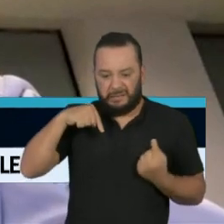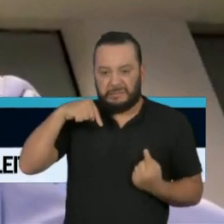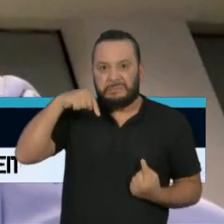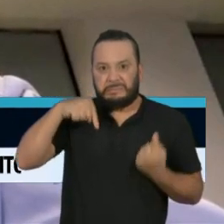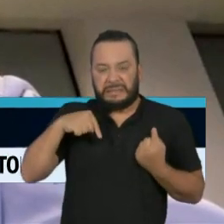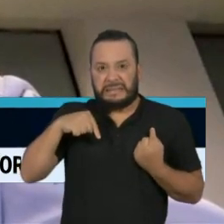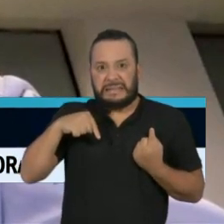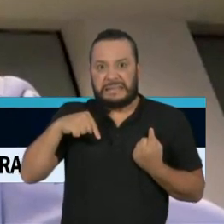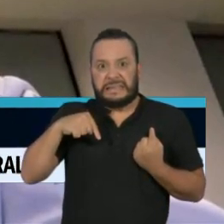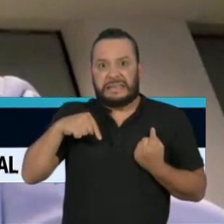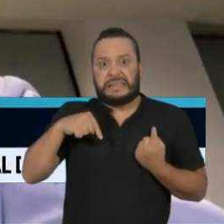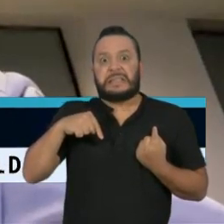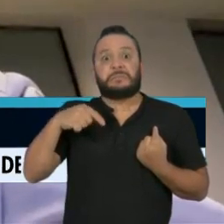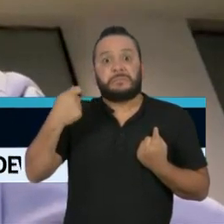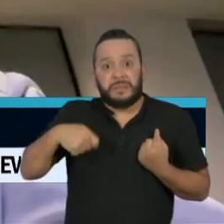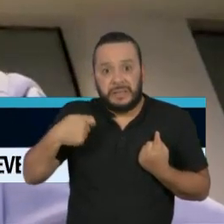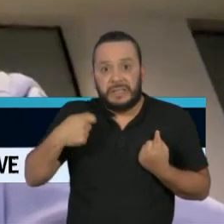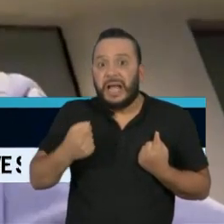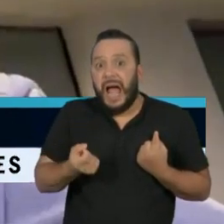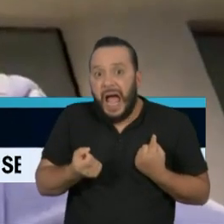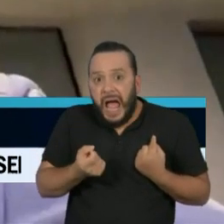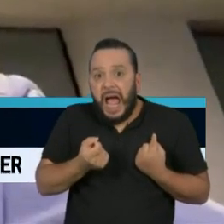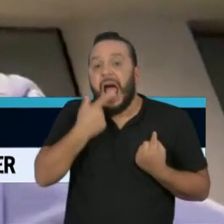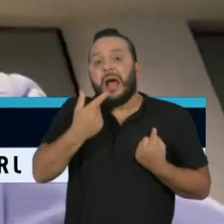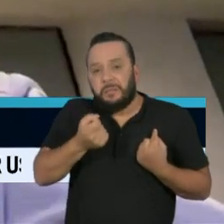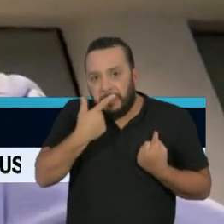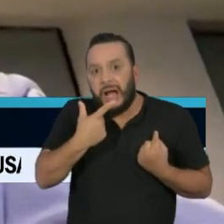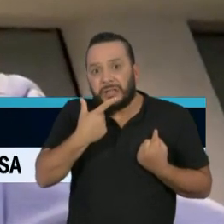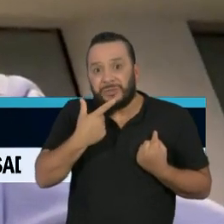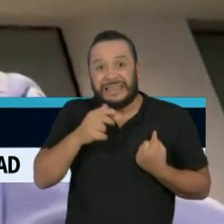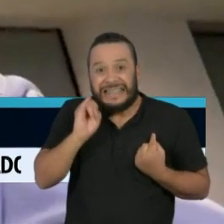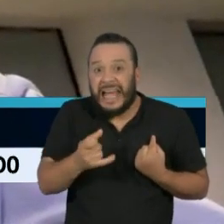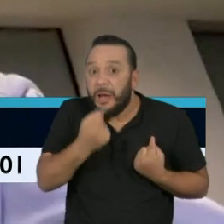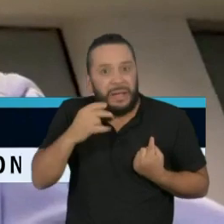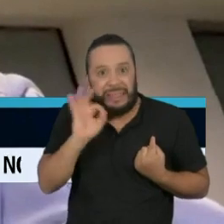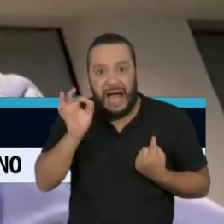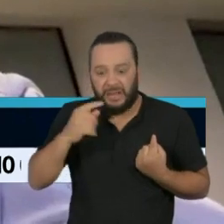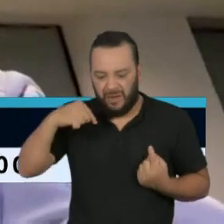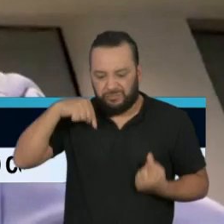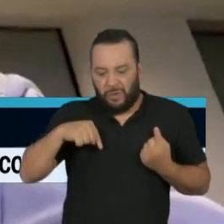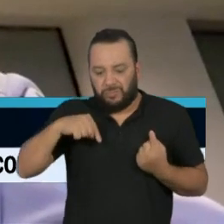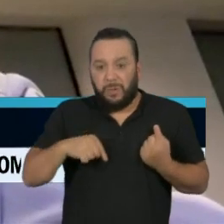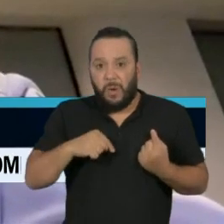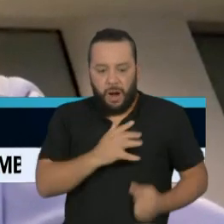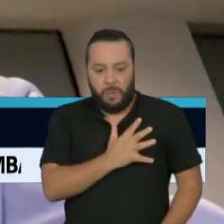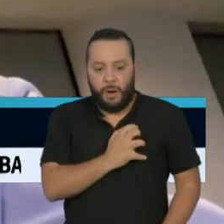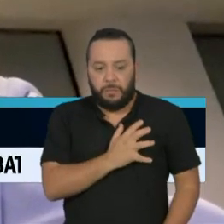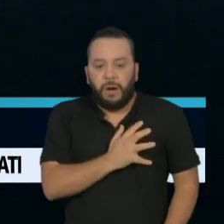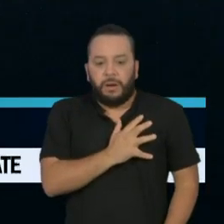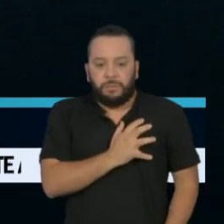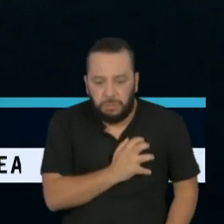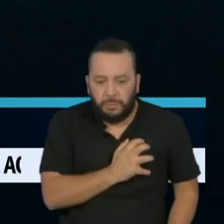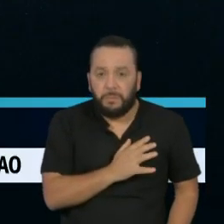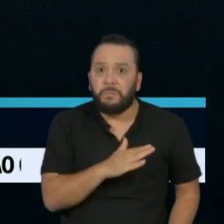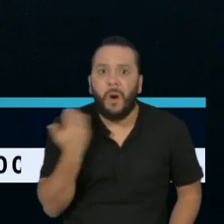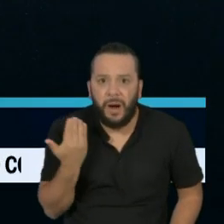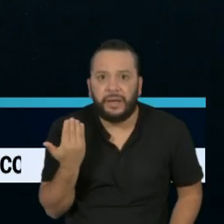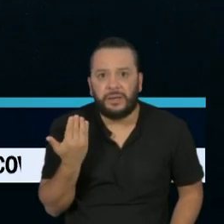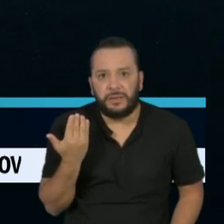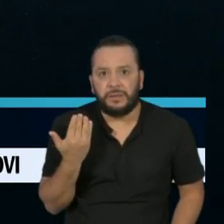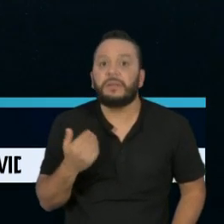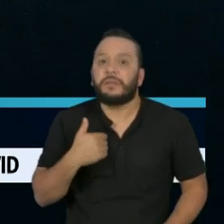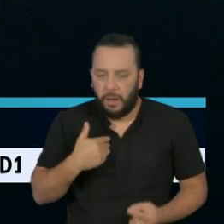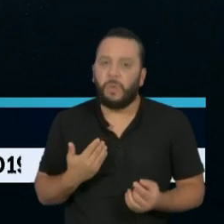consegue frear, ele vai fazendo trombose dos vários órgãos e vai perdendo as funções dos órgãos e acaba falecendo. O tratamento